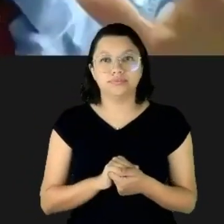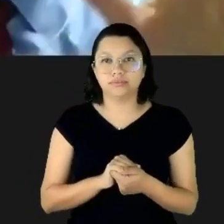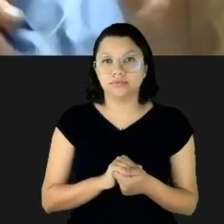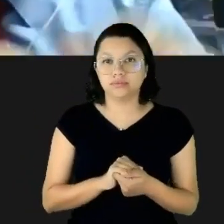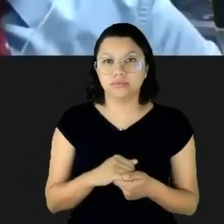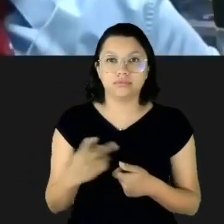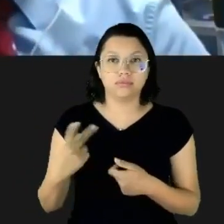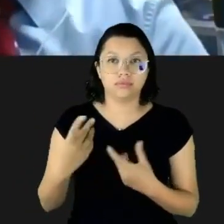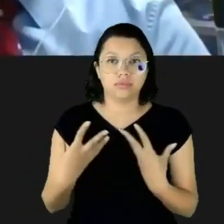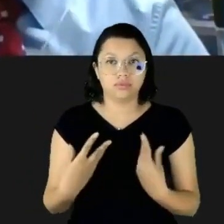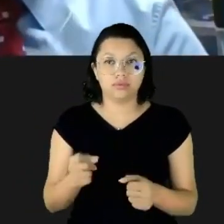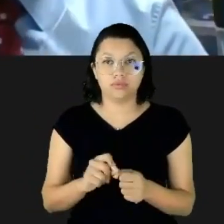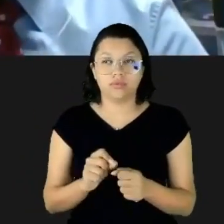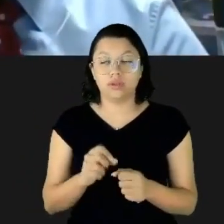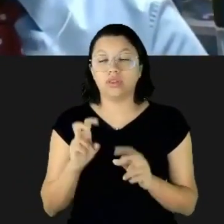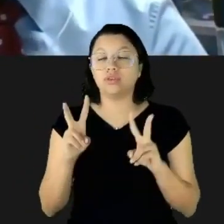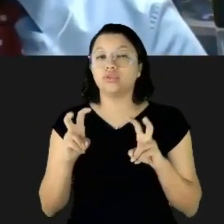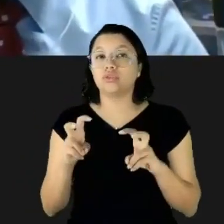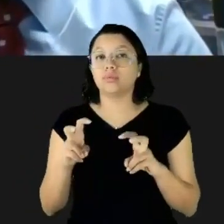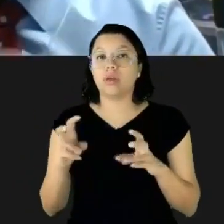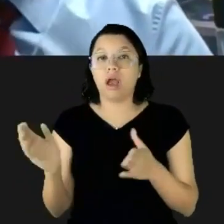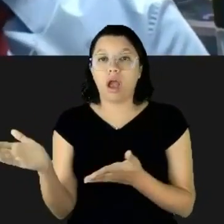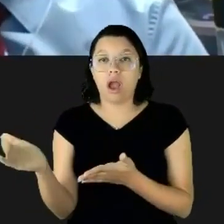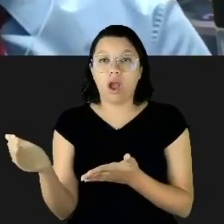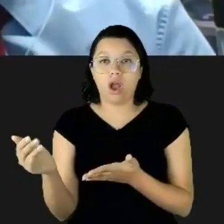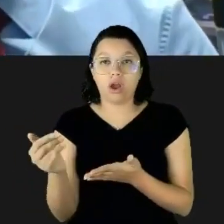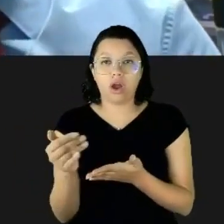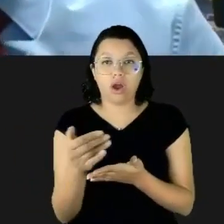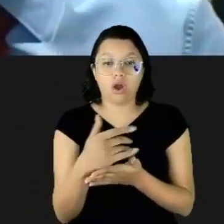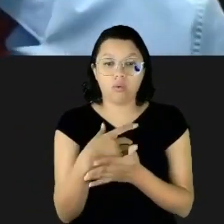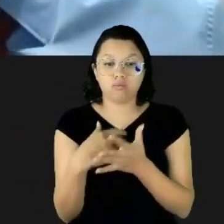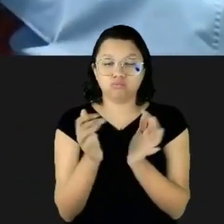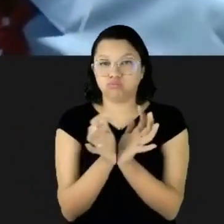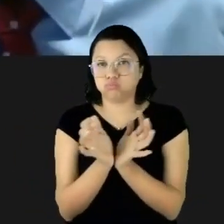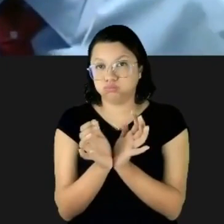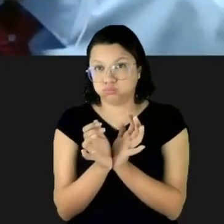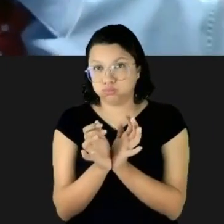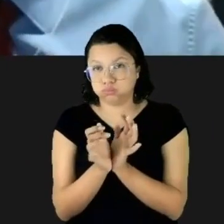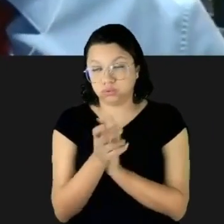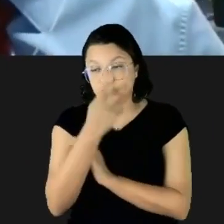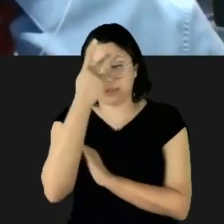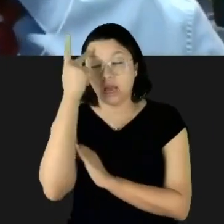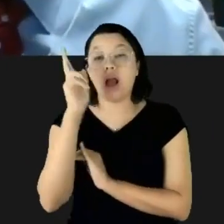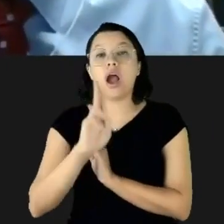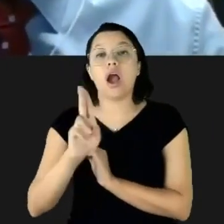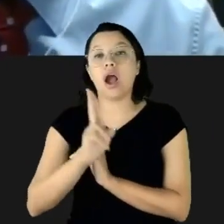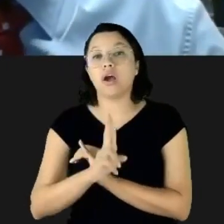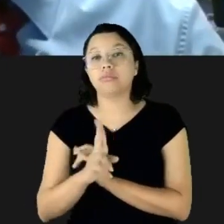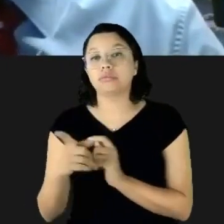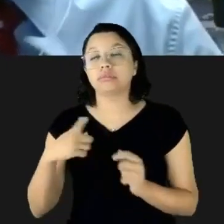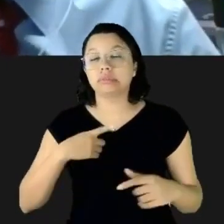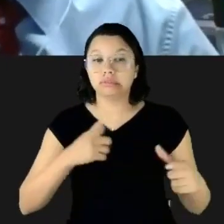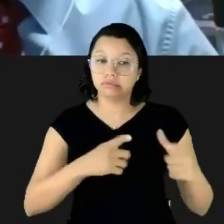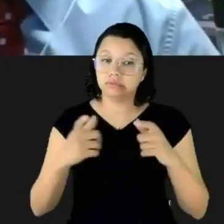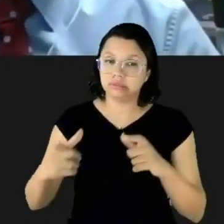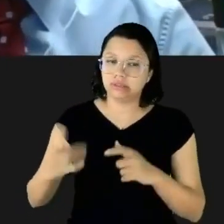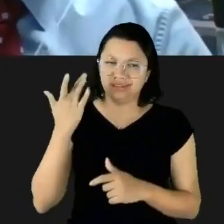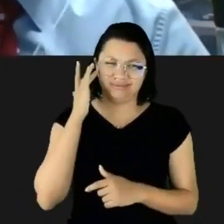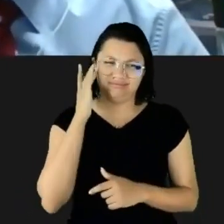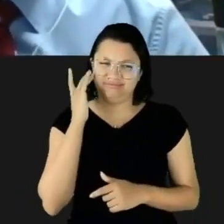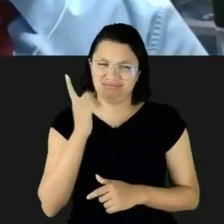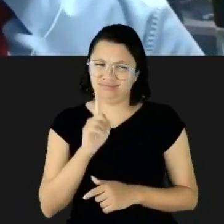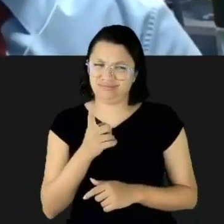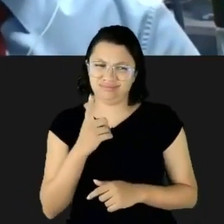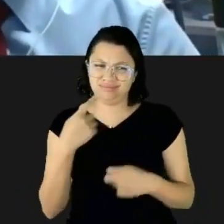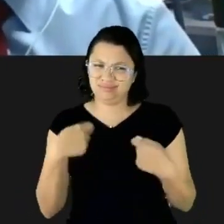Nós vamos falar um pouquinho mais sobre agrupador, mas para quem usa, tem uma unidade que eu não acho necessário usar,